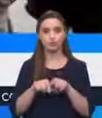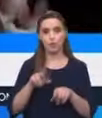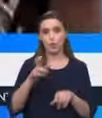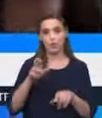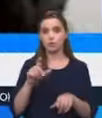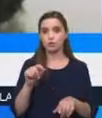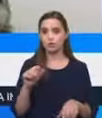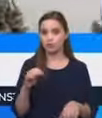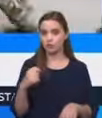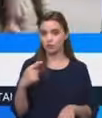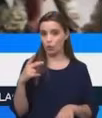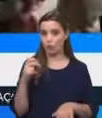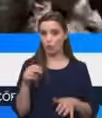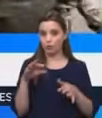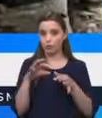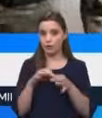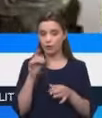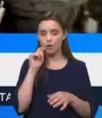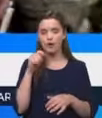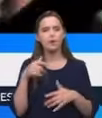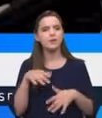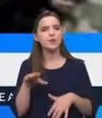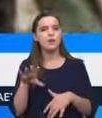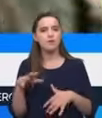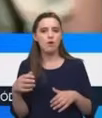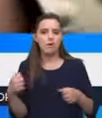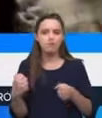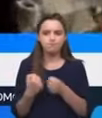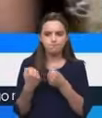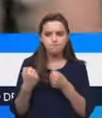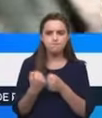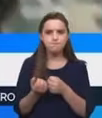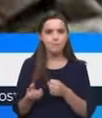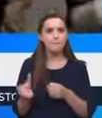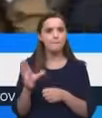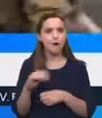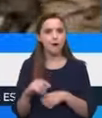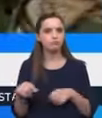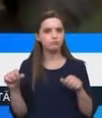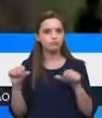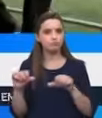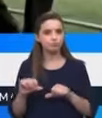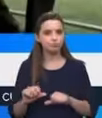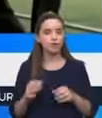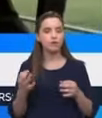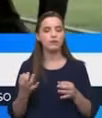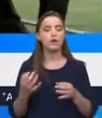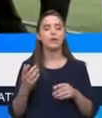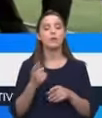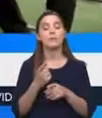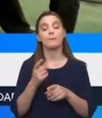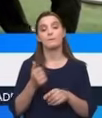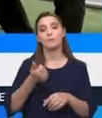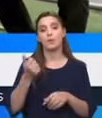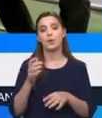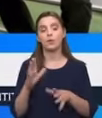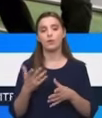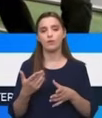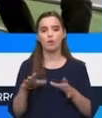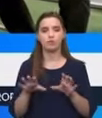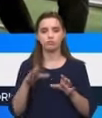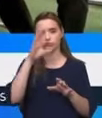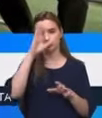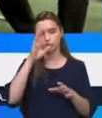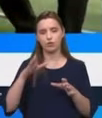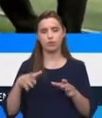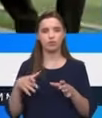Mas, Filipe, esta escalada de tensão tem vindo a aumentar nos últimos meses, sobretudo depois da retirada das tropas de Bakhmut, mas,